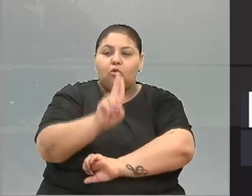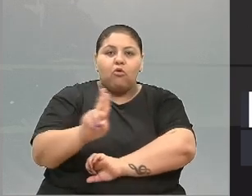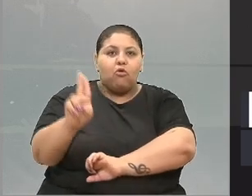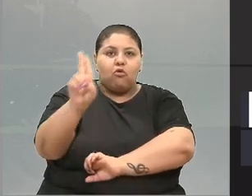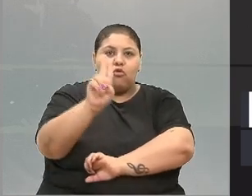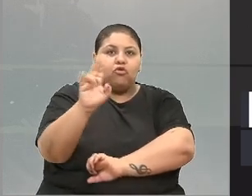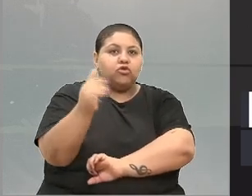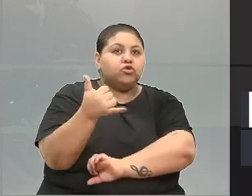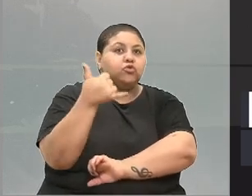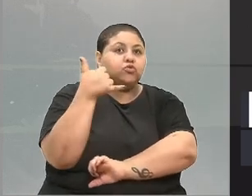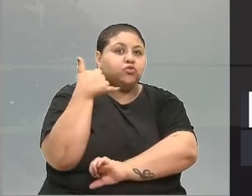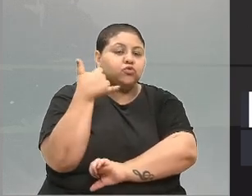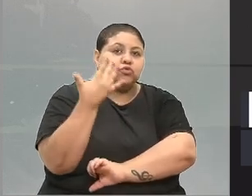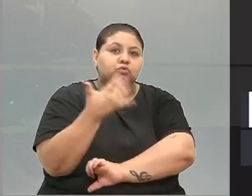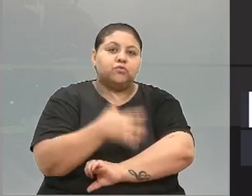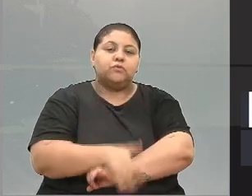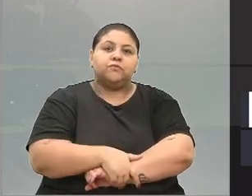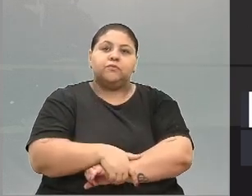aparelhos,